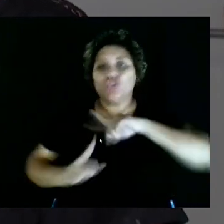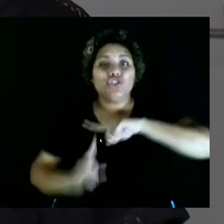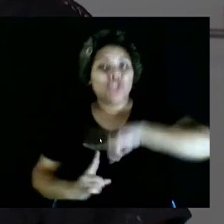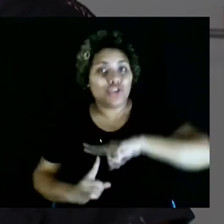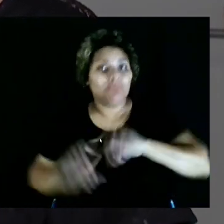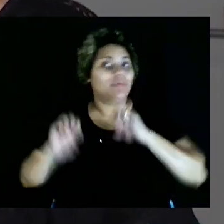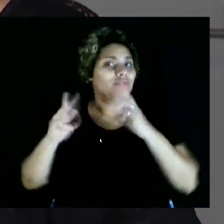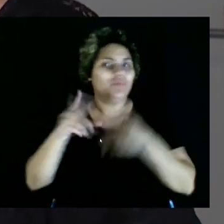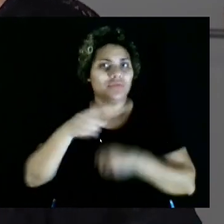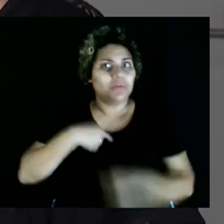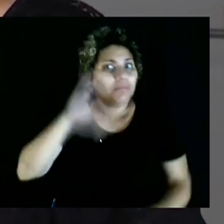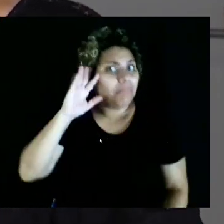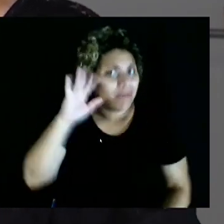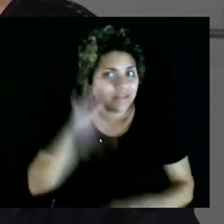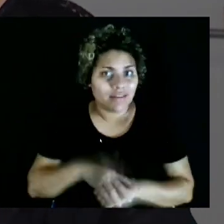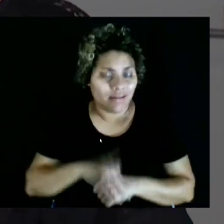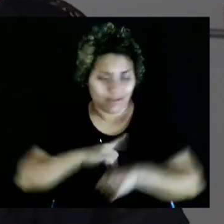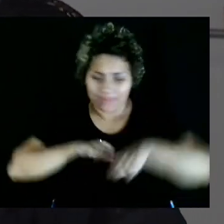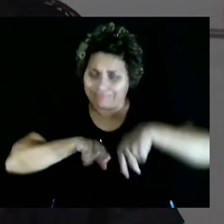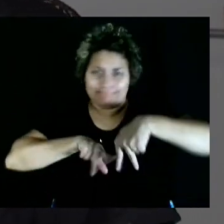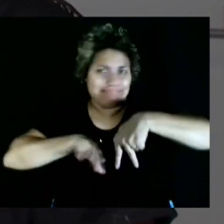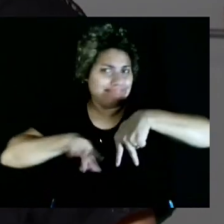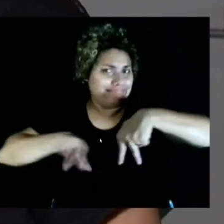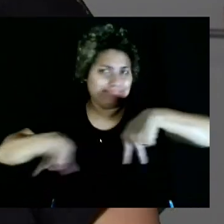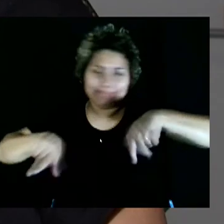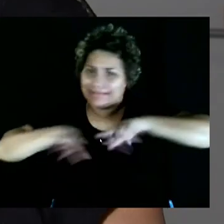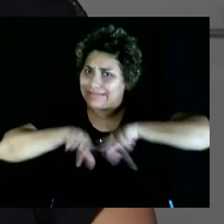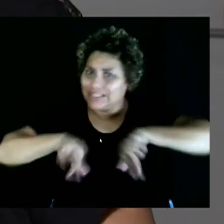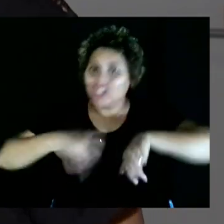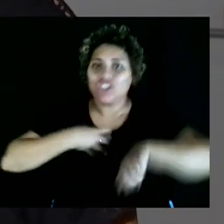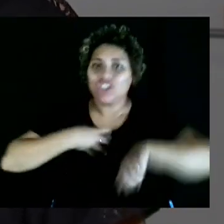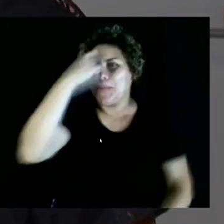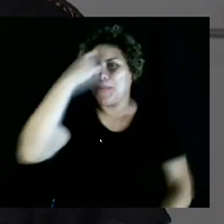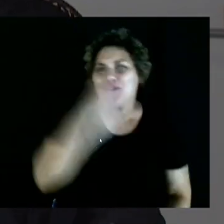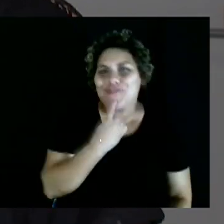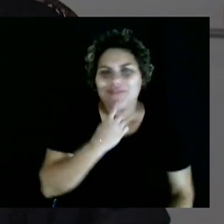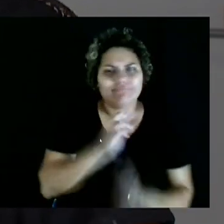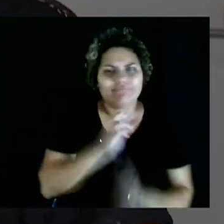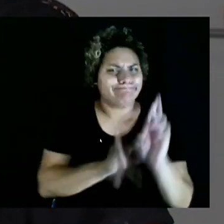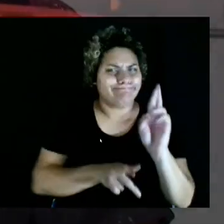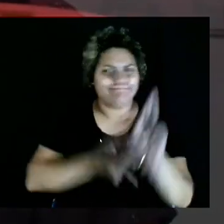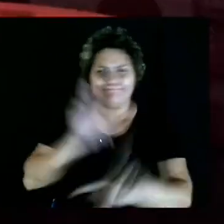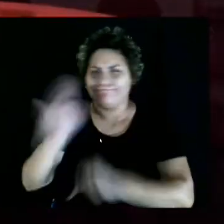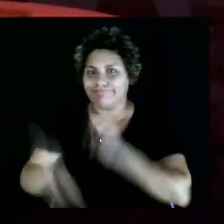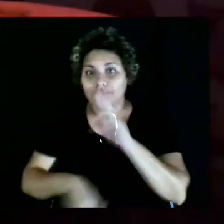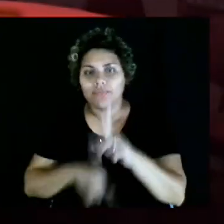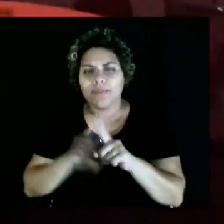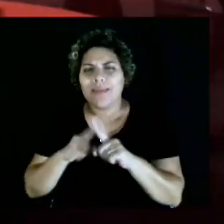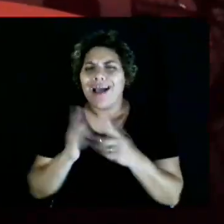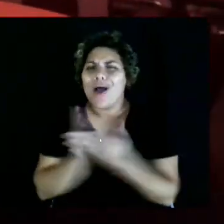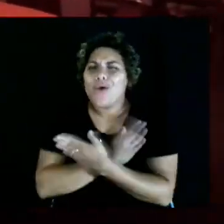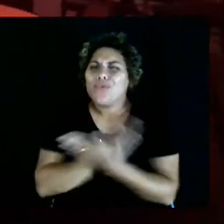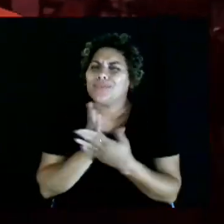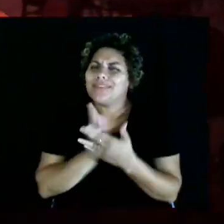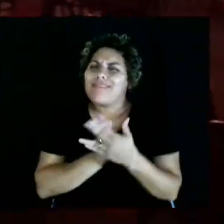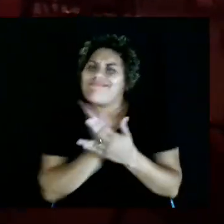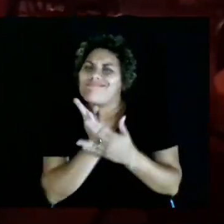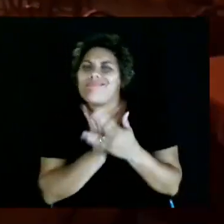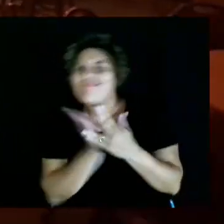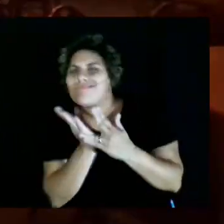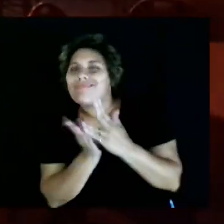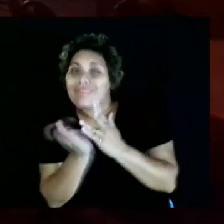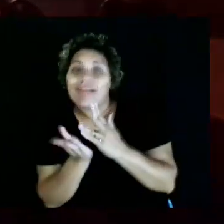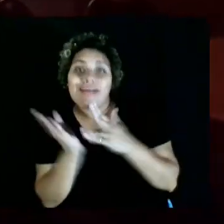imaginar, os mais diversificados perfis de eventos, né? A gente tem ainda algumas brechas aí de possibilidades, mas ele está bastante